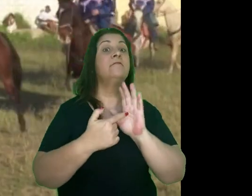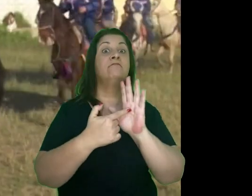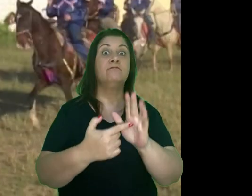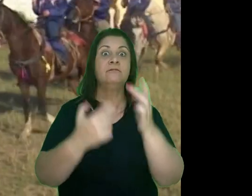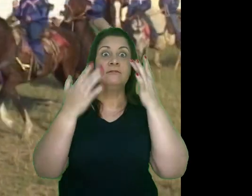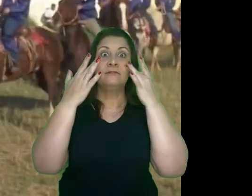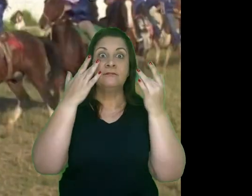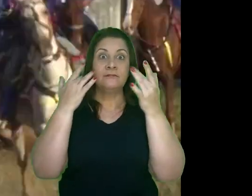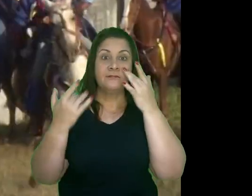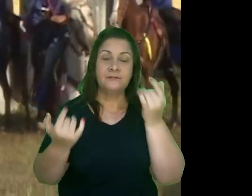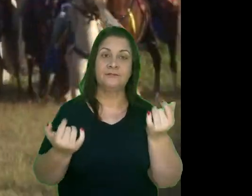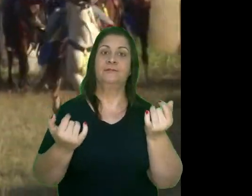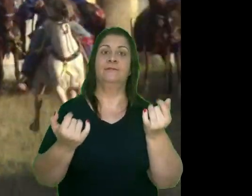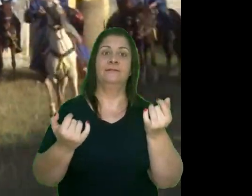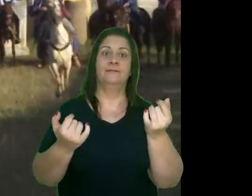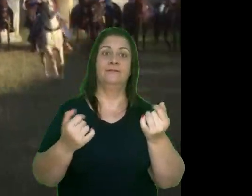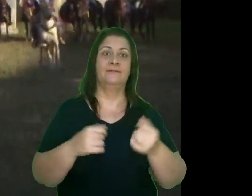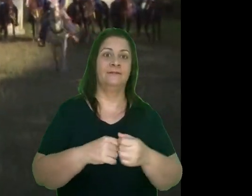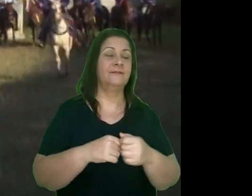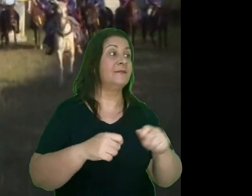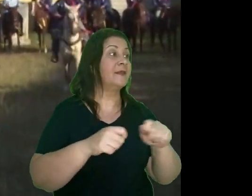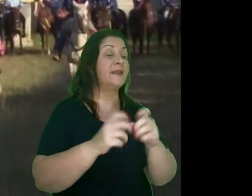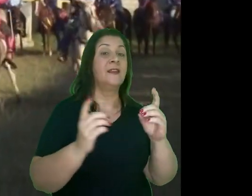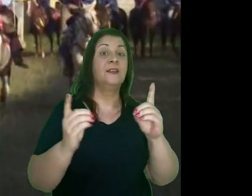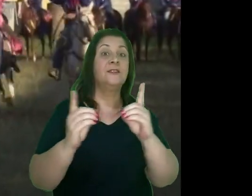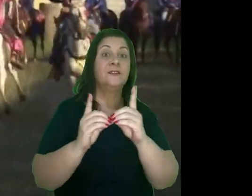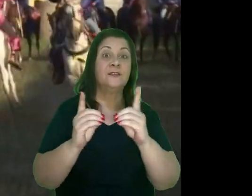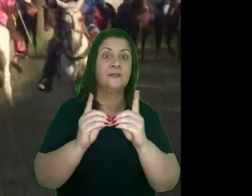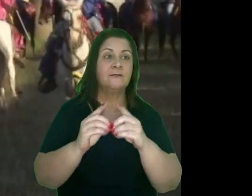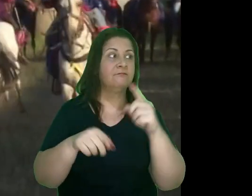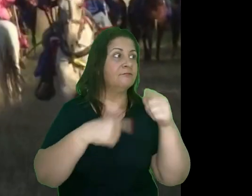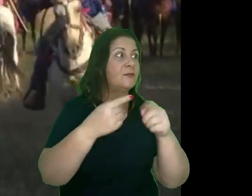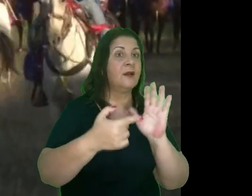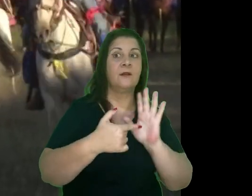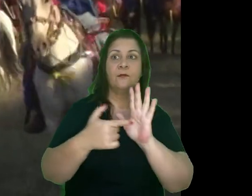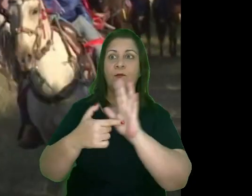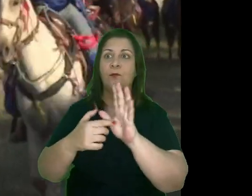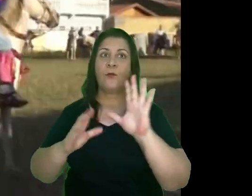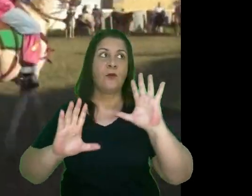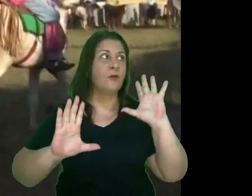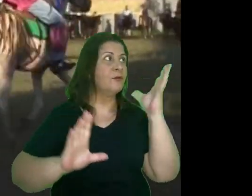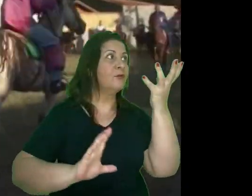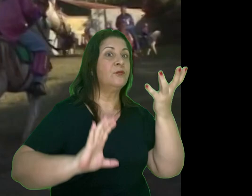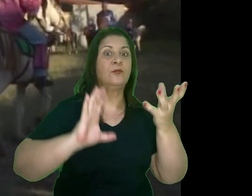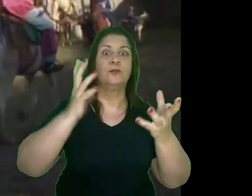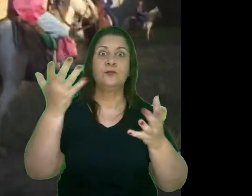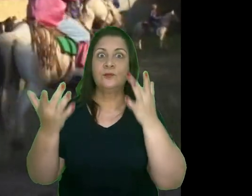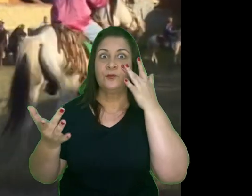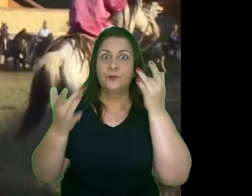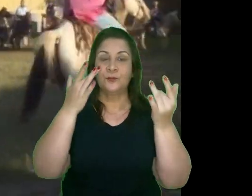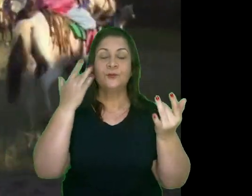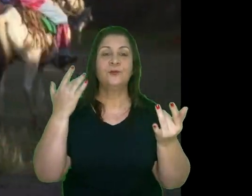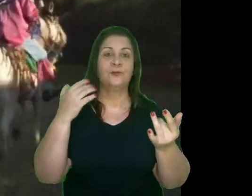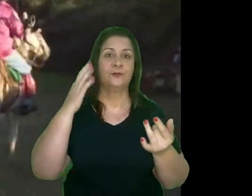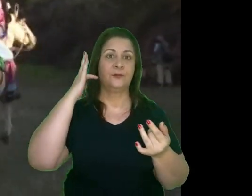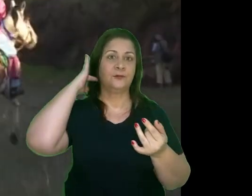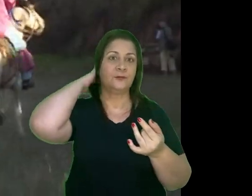com diálogos entre os comandantes. E o resto vão encenando os acontecimentos.